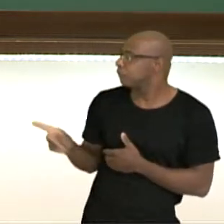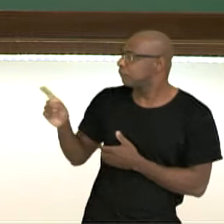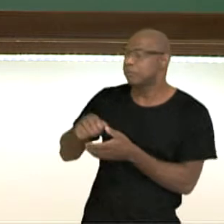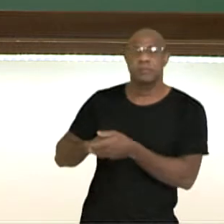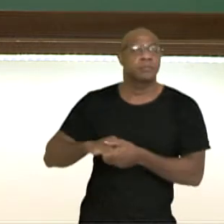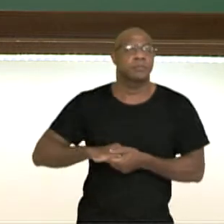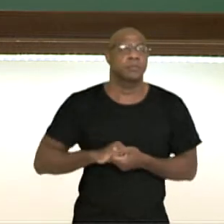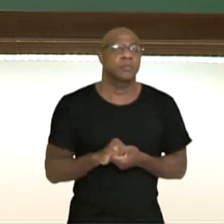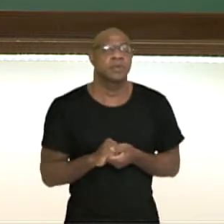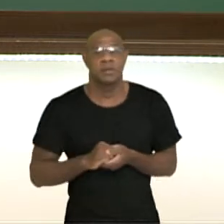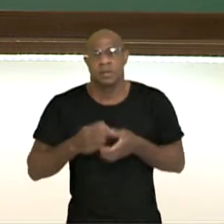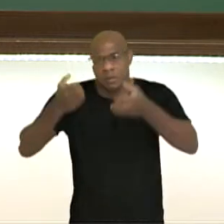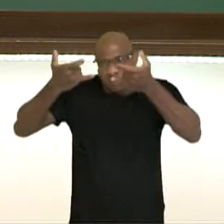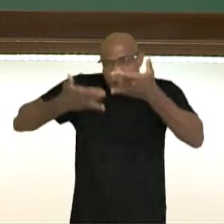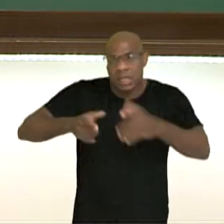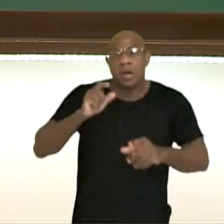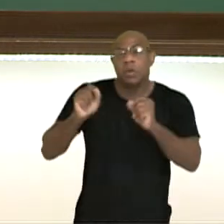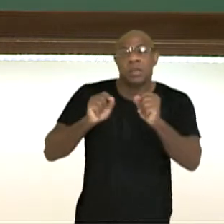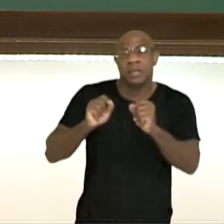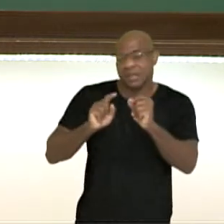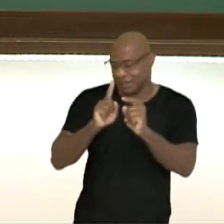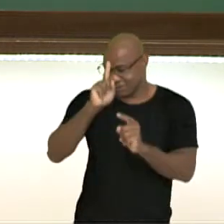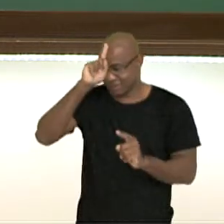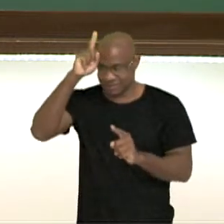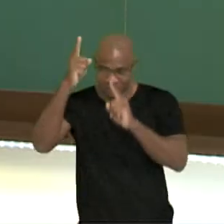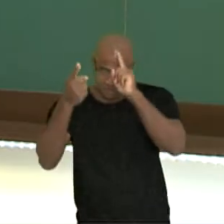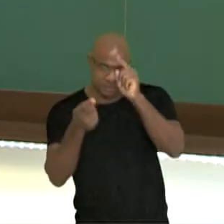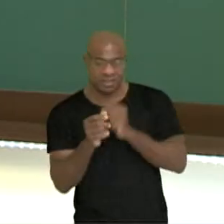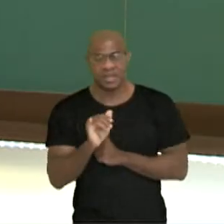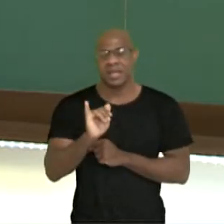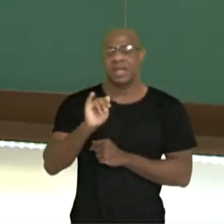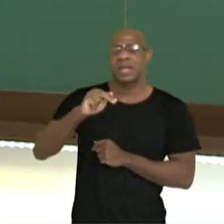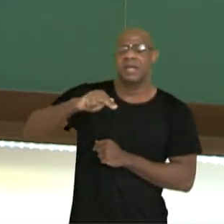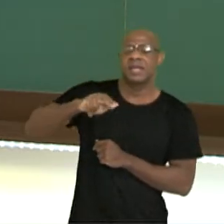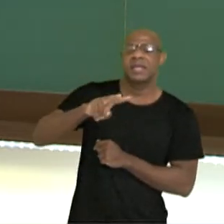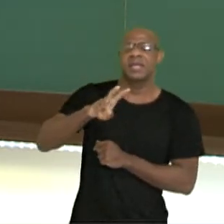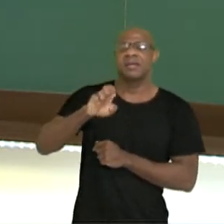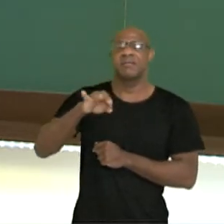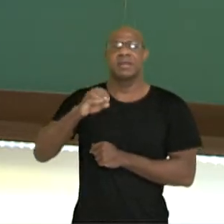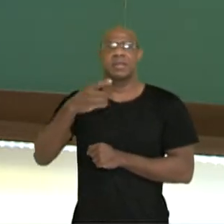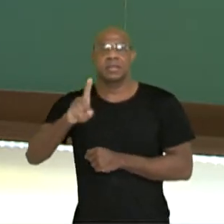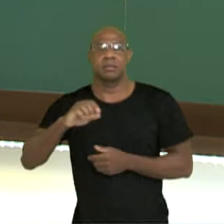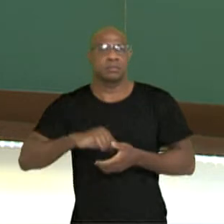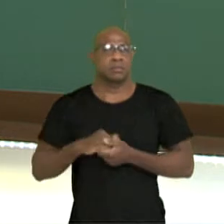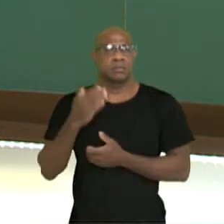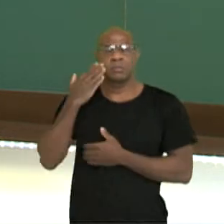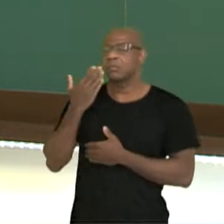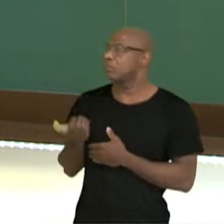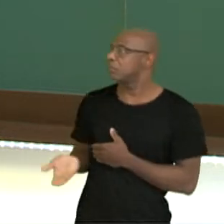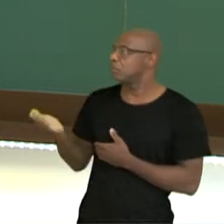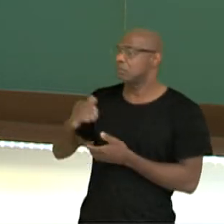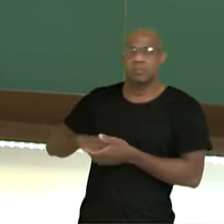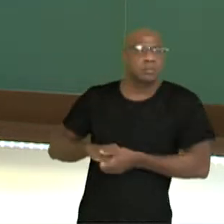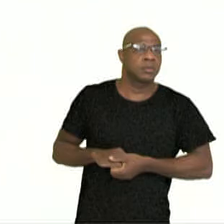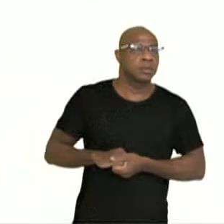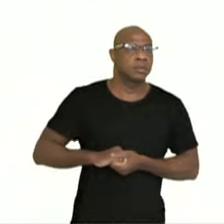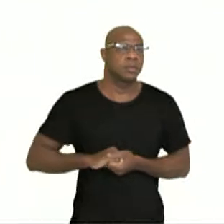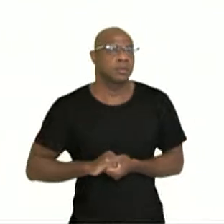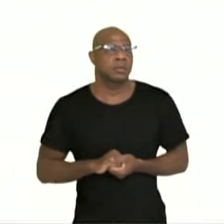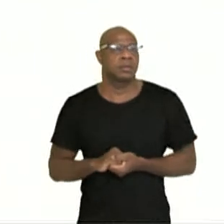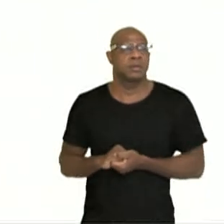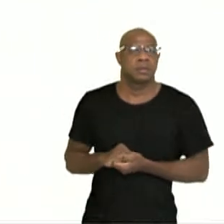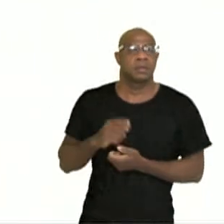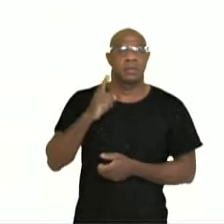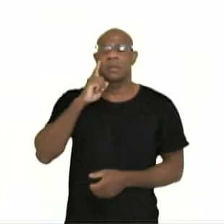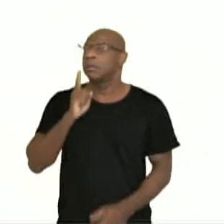sobre invenções nesses textos, tá? Então olha só, e outro elemento, como eu já tinha falado, falar sobre a voz